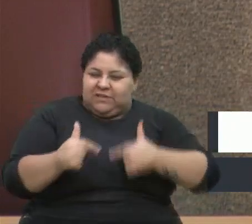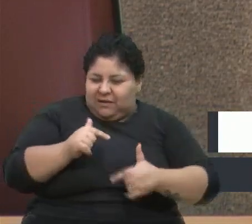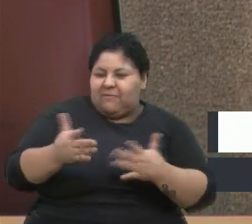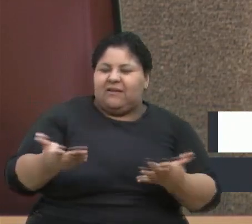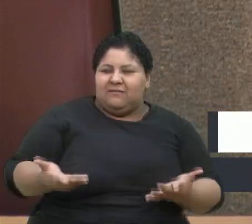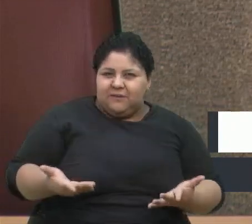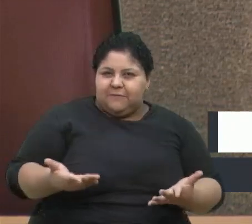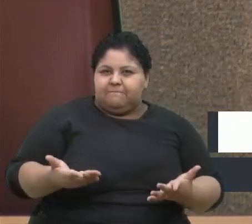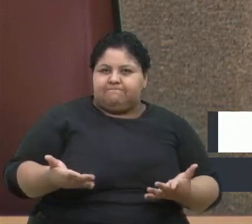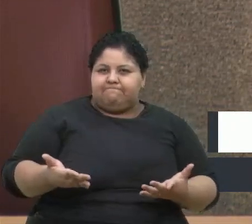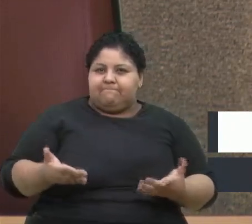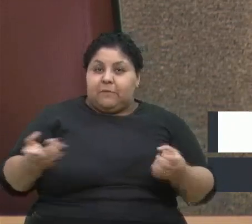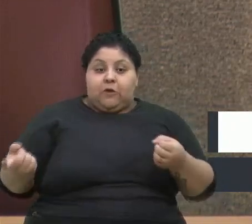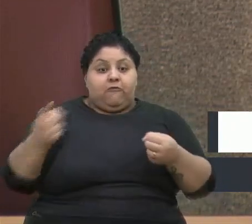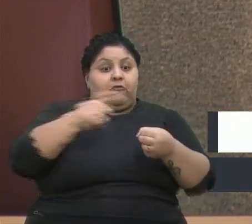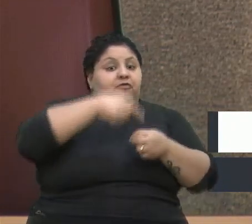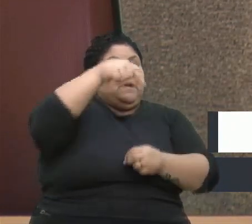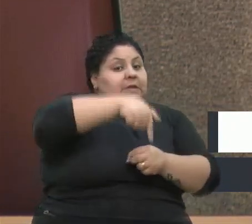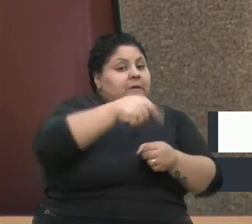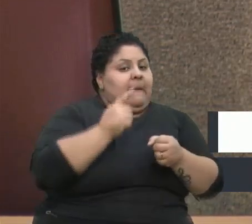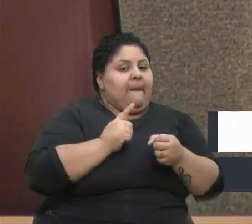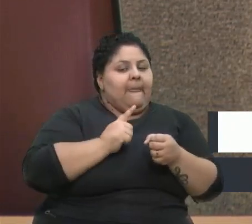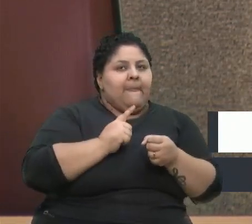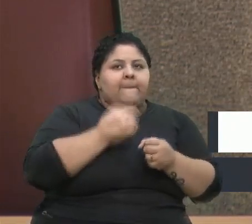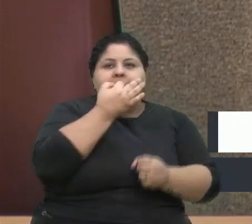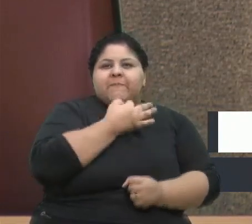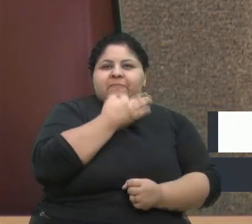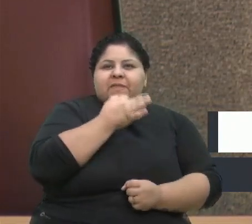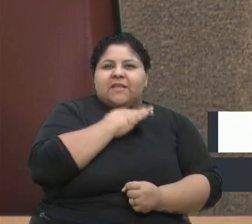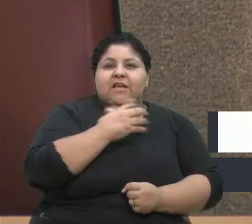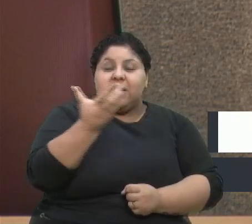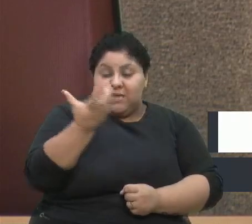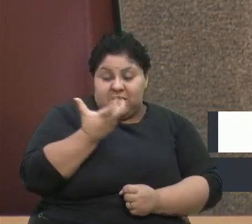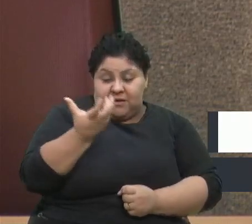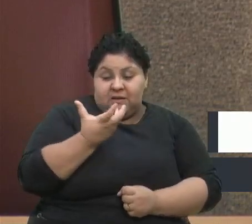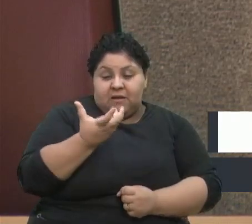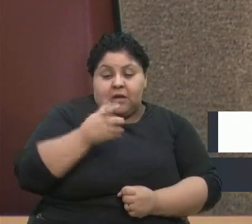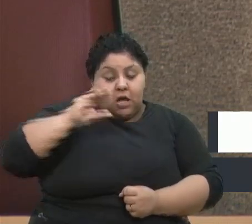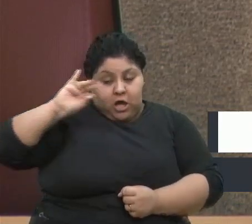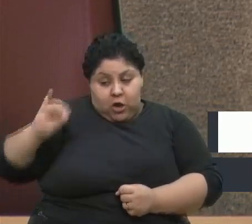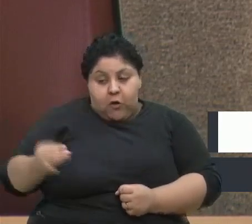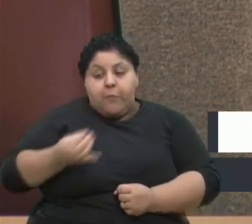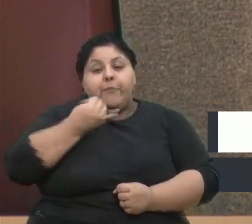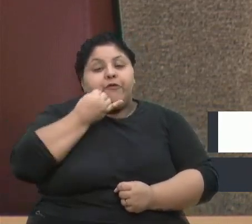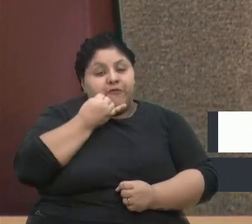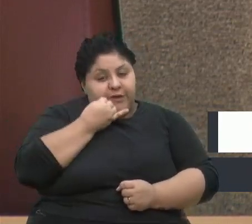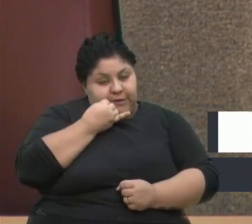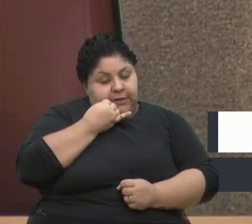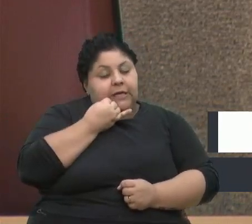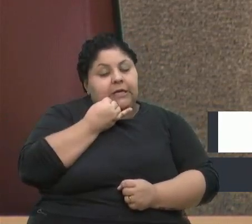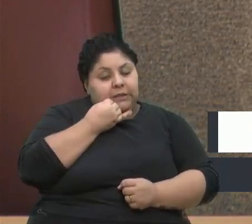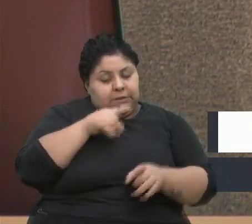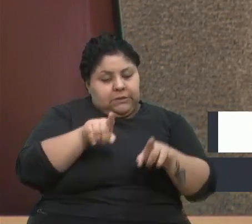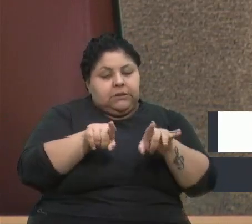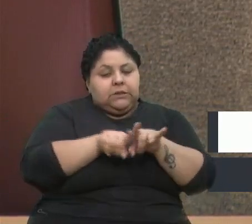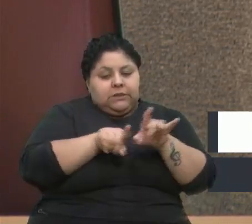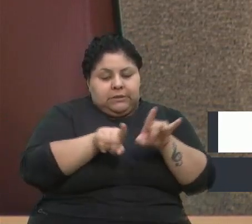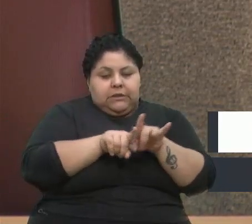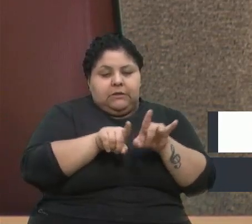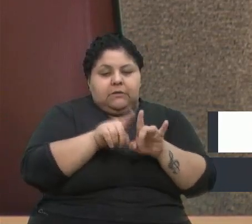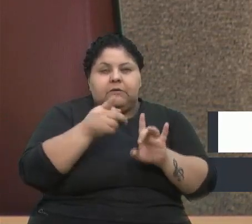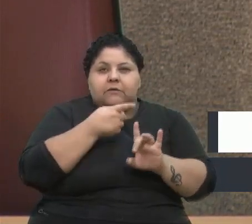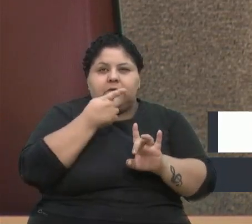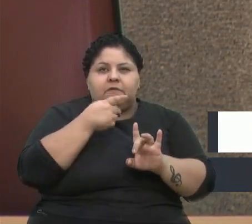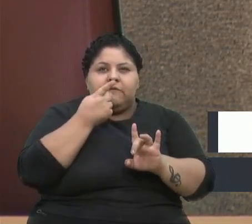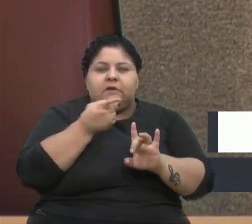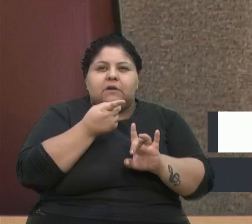E voltando aqui para Caxias do Sul, eu queria aproveitar o momento, porque diz respeito, né, entrar numa outra